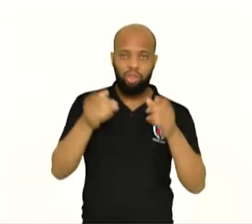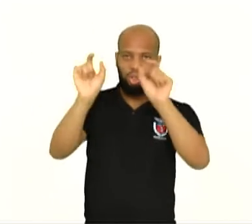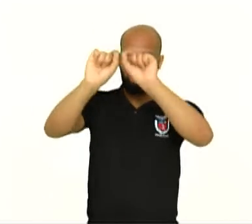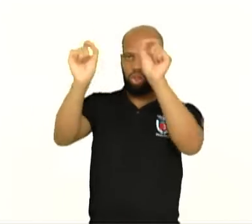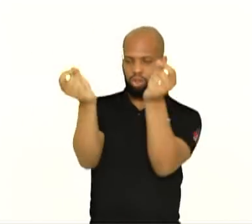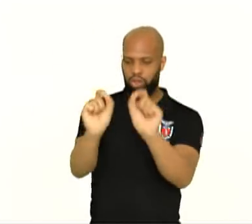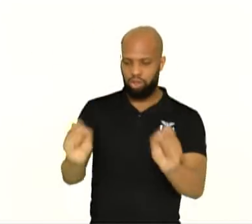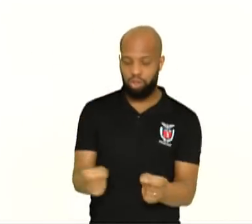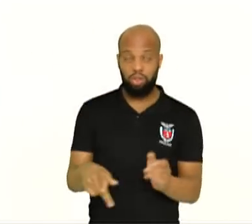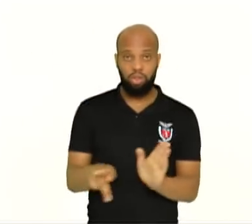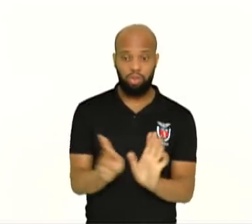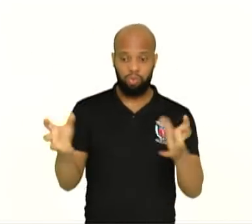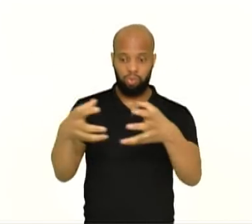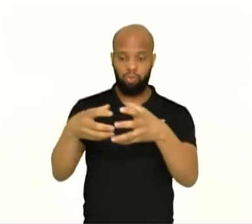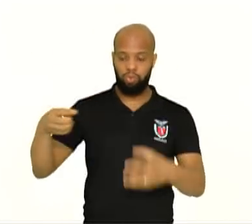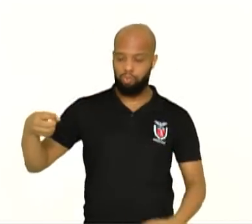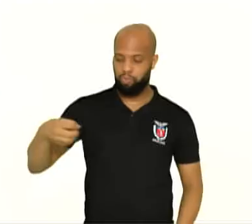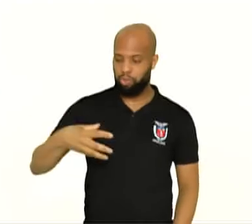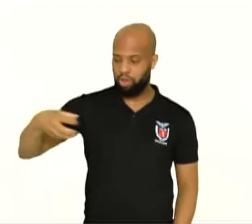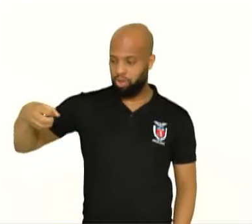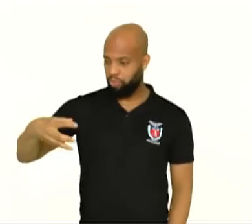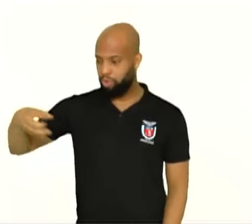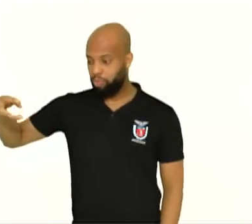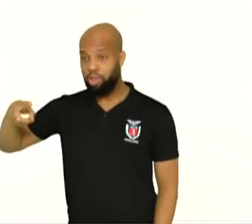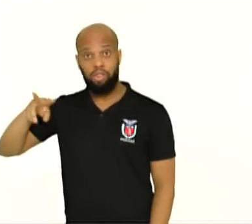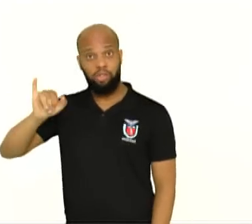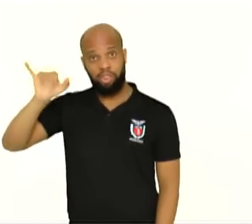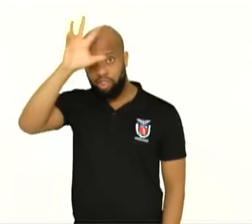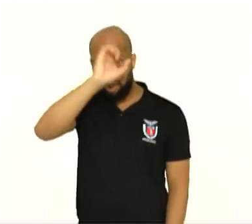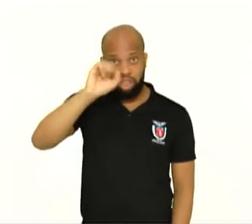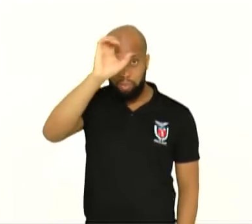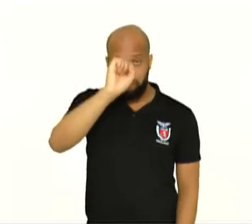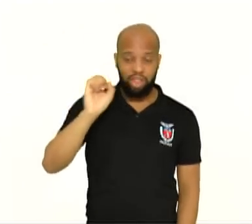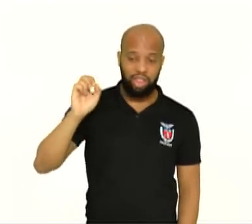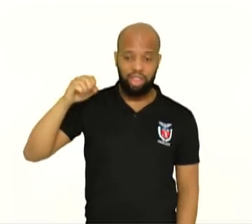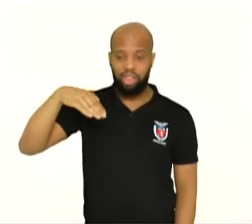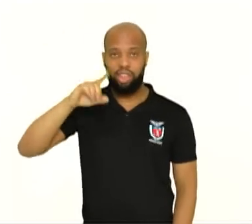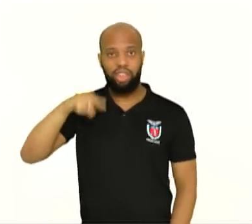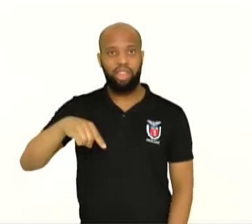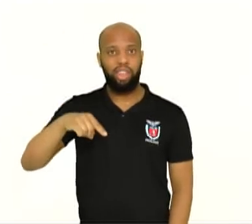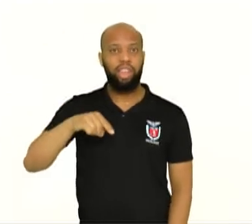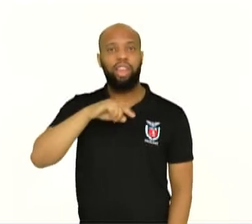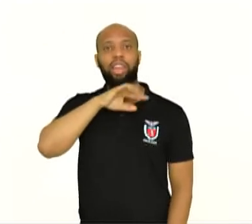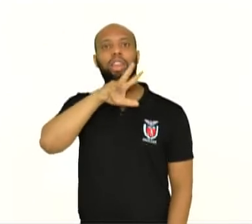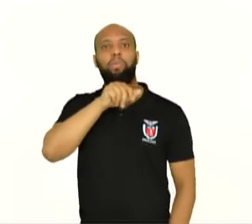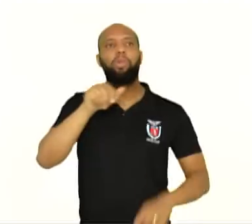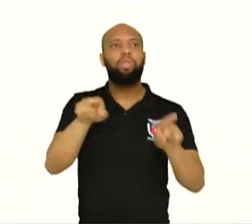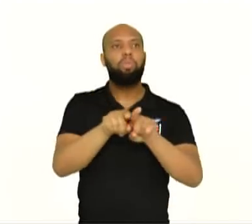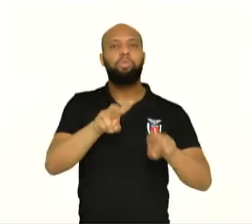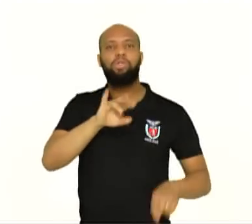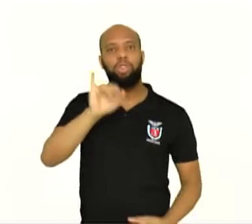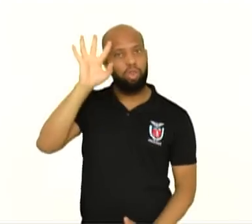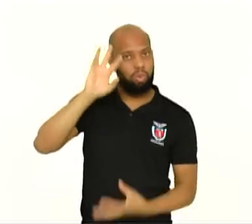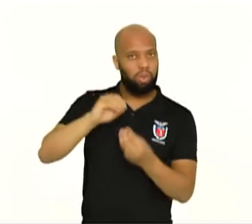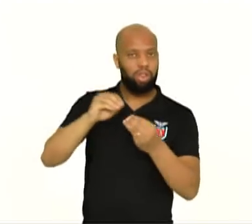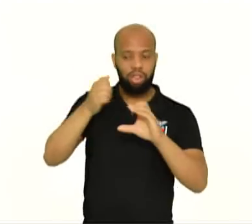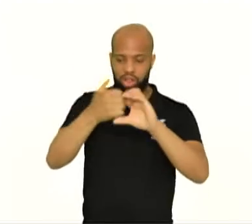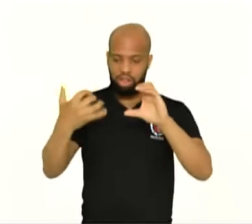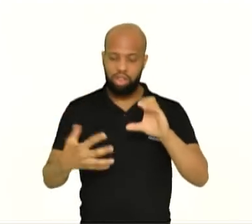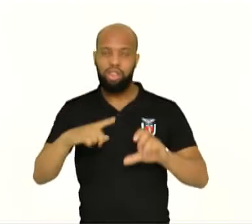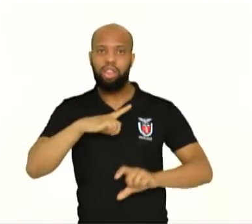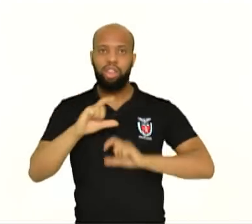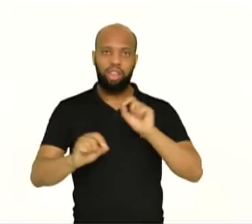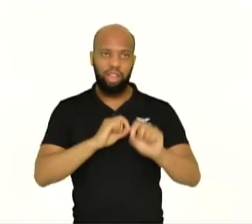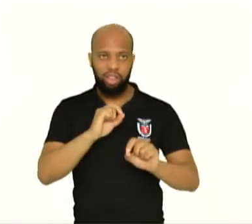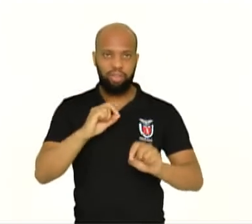dos quinidários. Então a gente vai aprender quem são esses animais e a gente vai compreender todas as características que esse